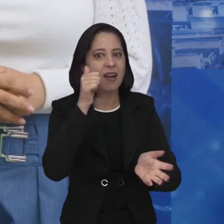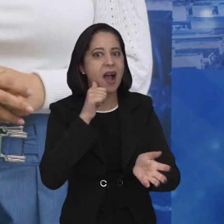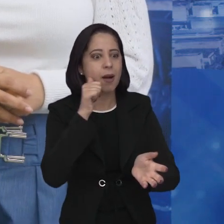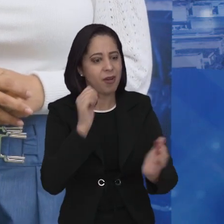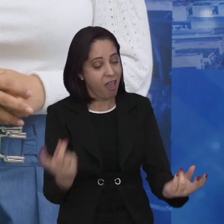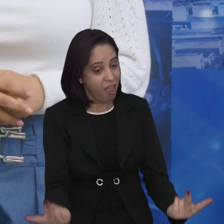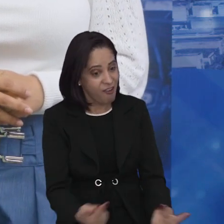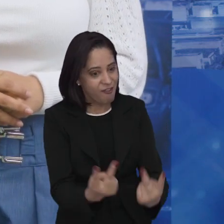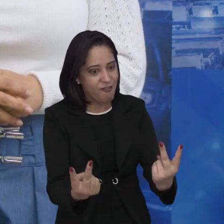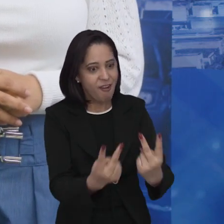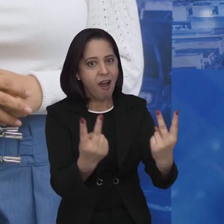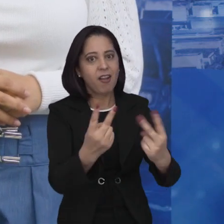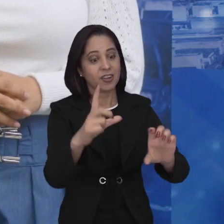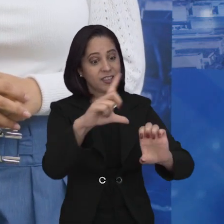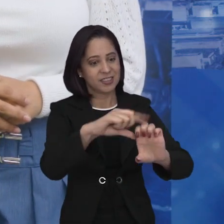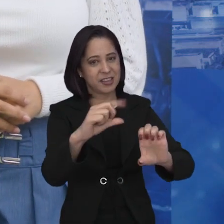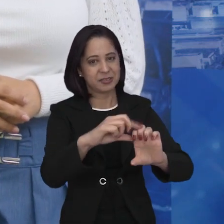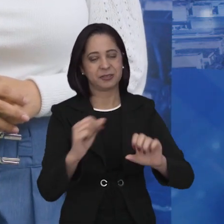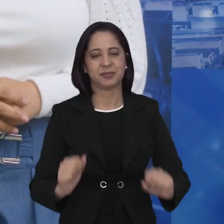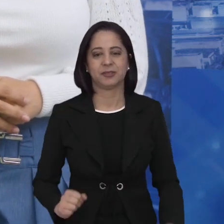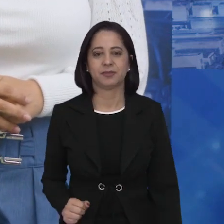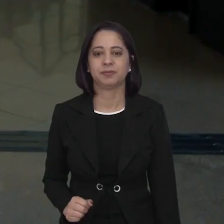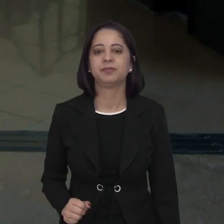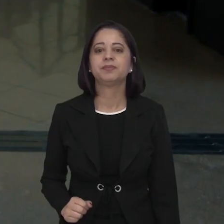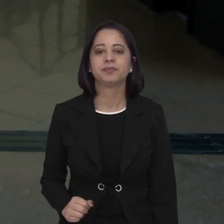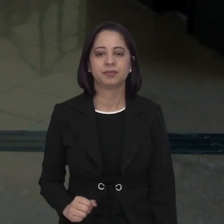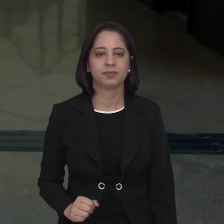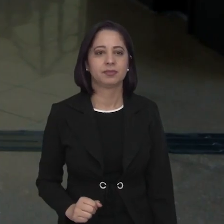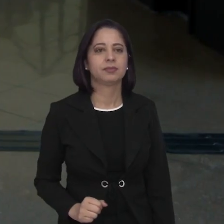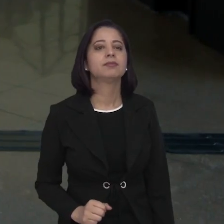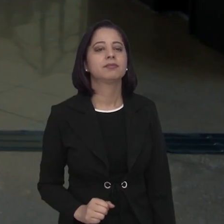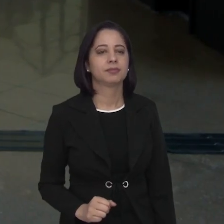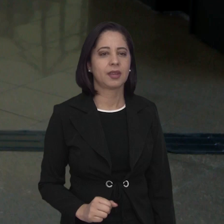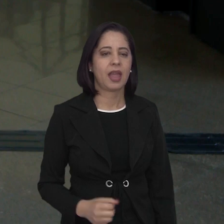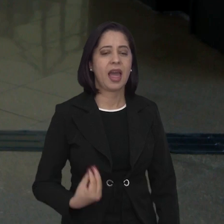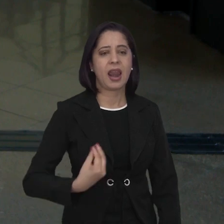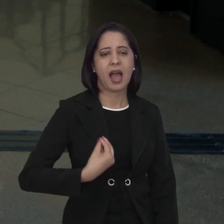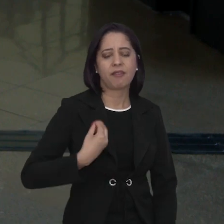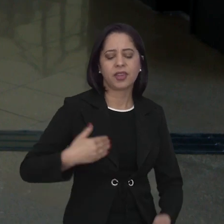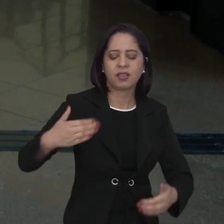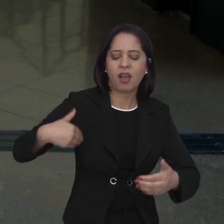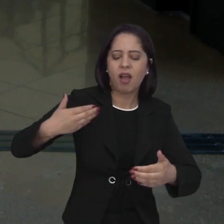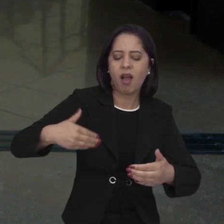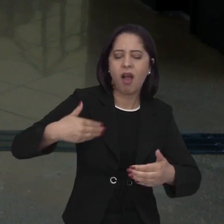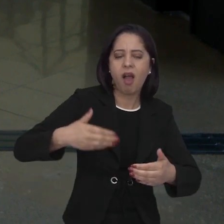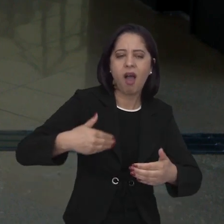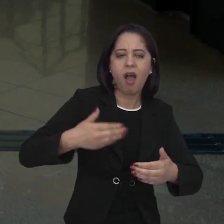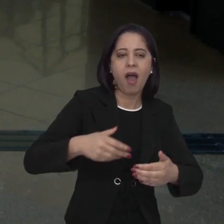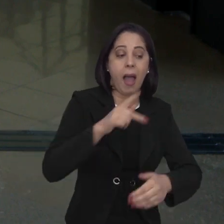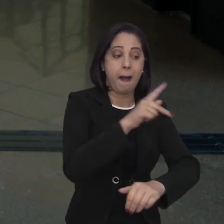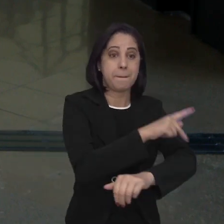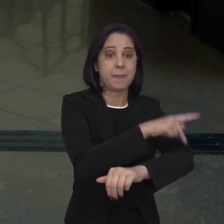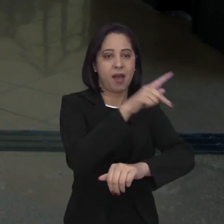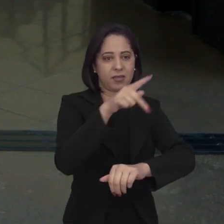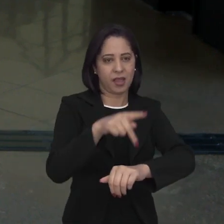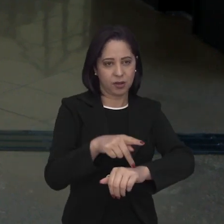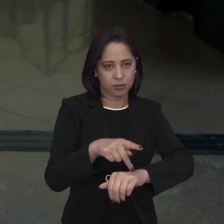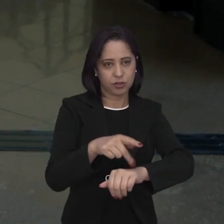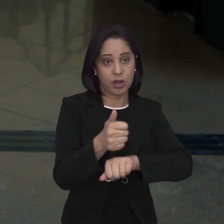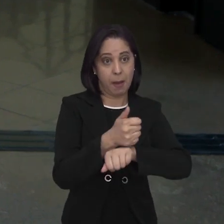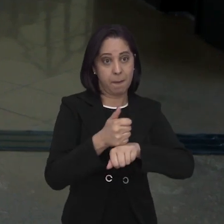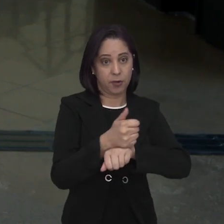e Valorização do Empreendedorismo Feminino. Depois de dedicar boa parte da vida à pedagogia, Vanessa